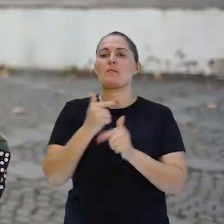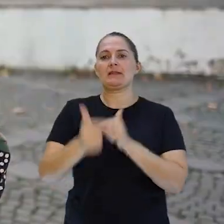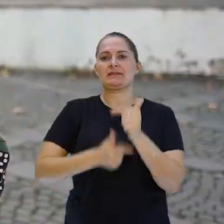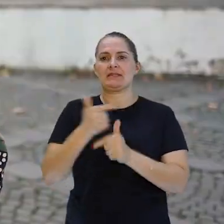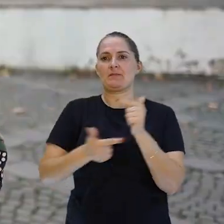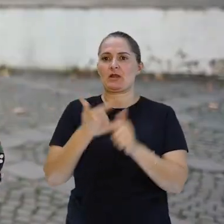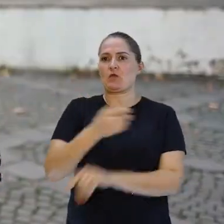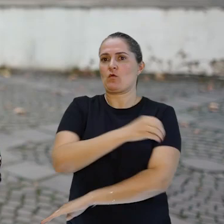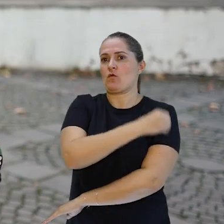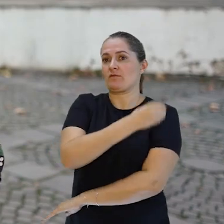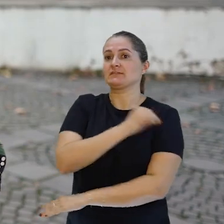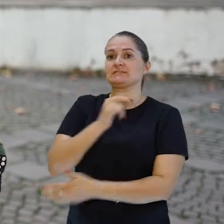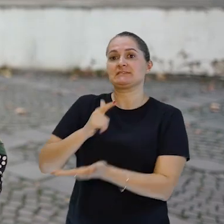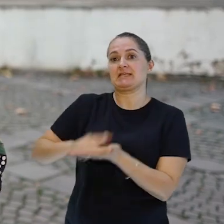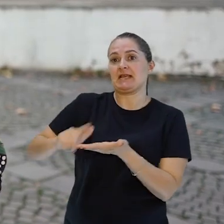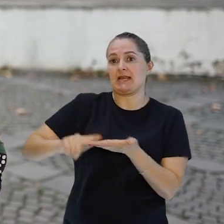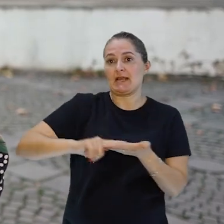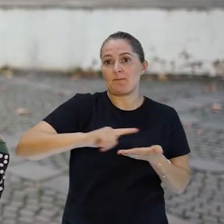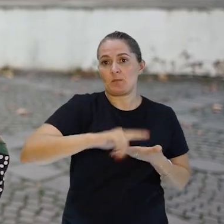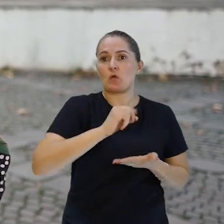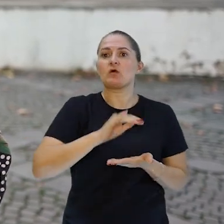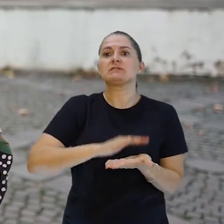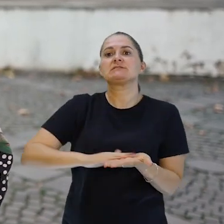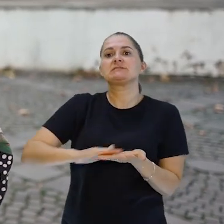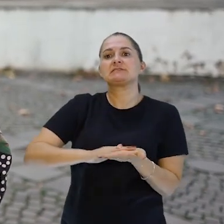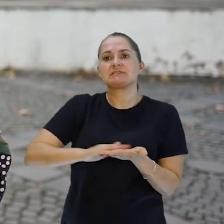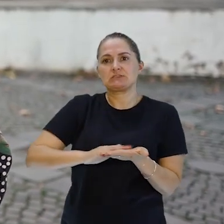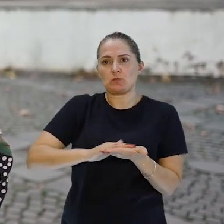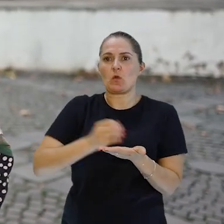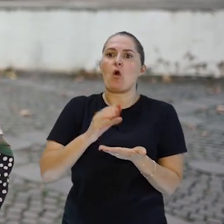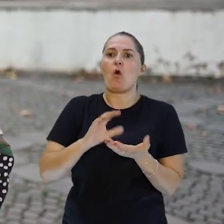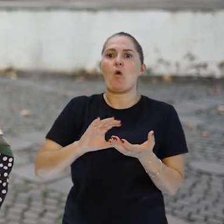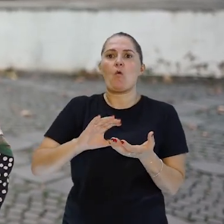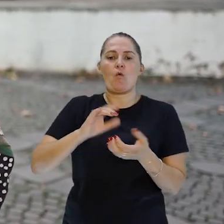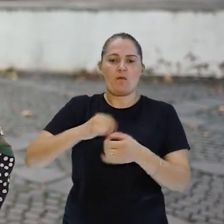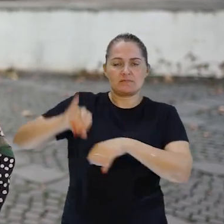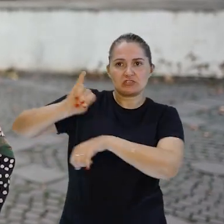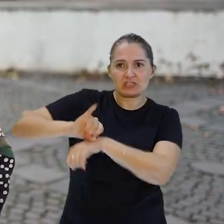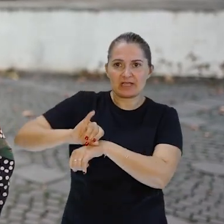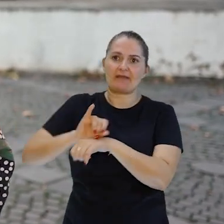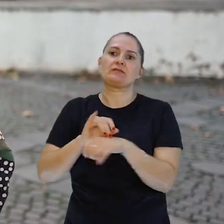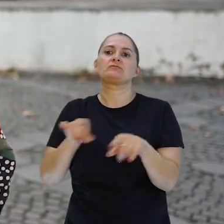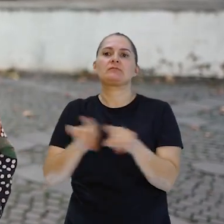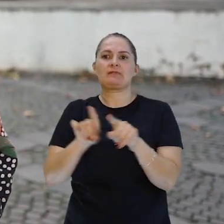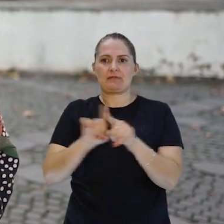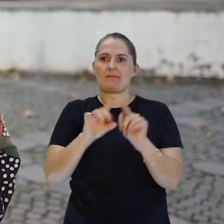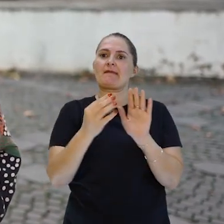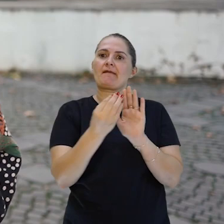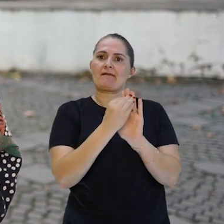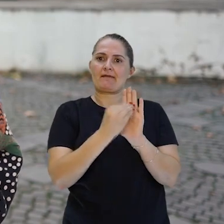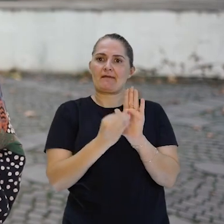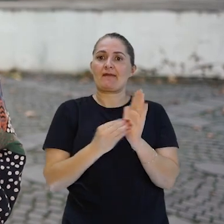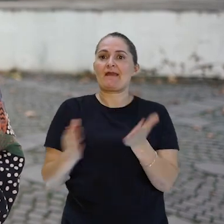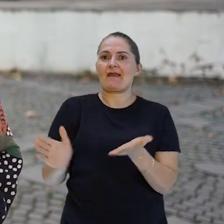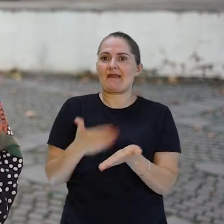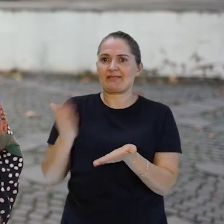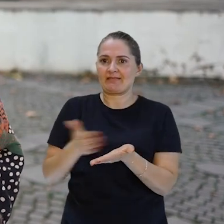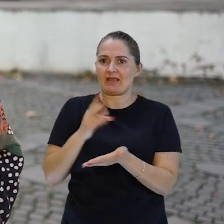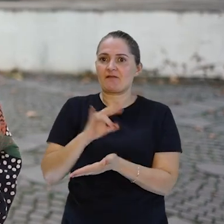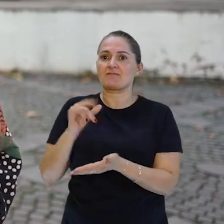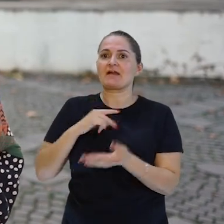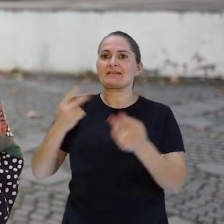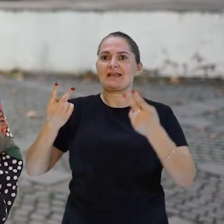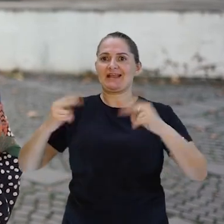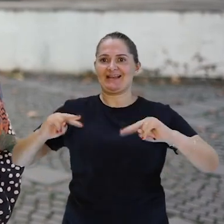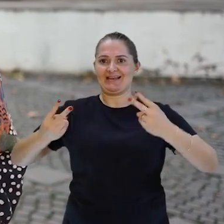todas as peças que foram trabalhadas nas oficinas, seja de higienização de suporte bidimensional ou tridimensional. Esse